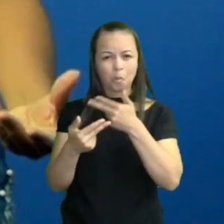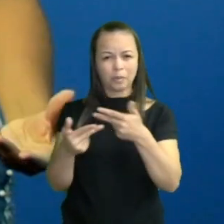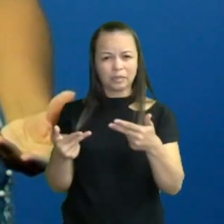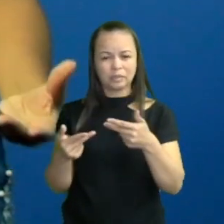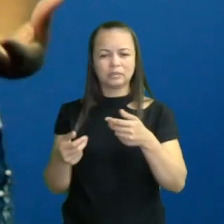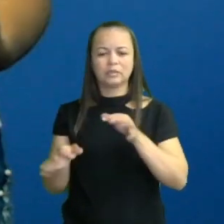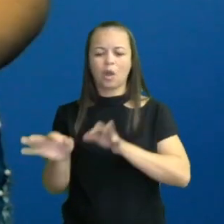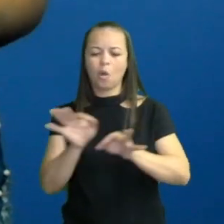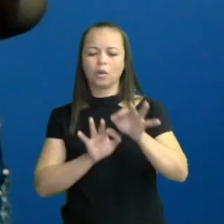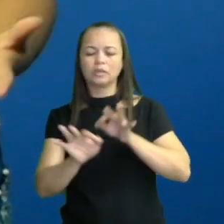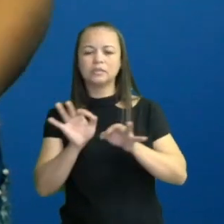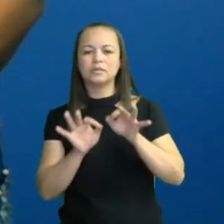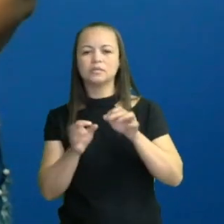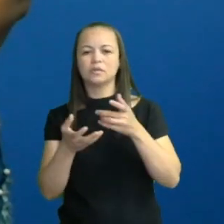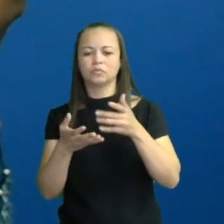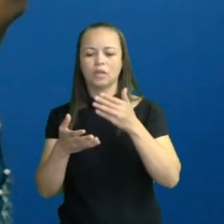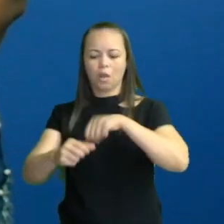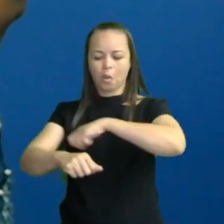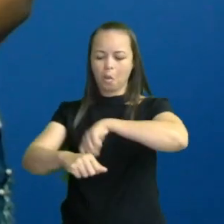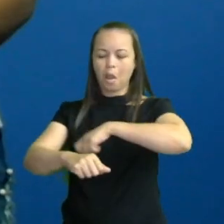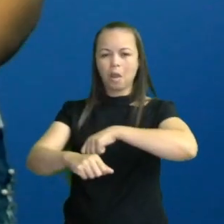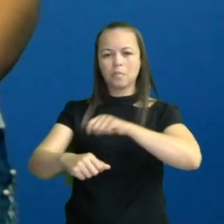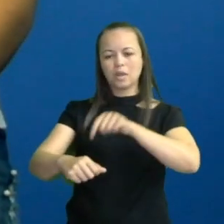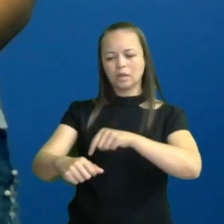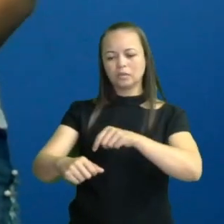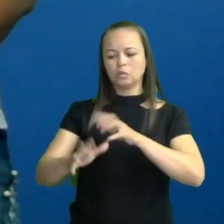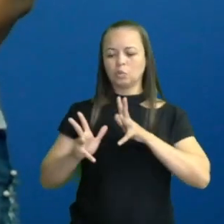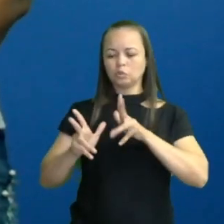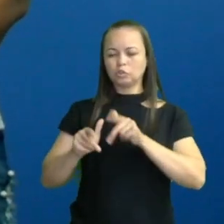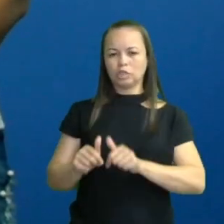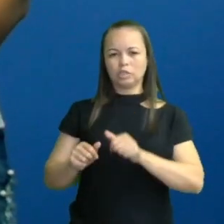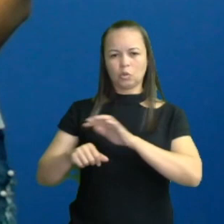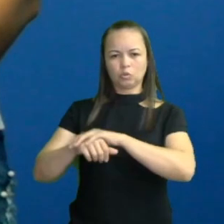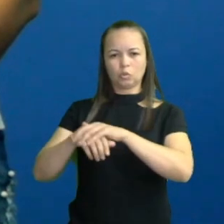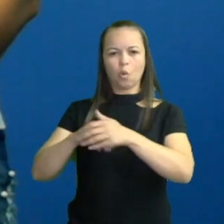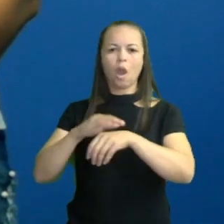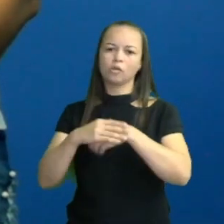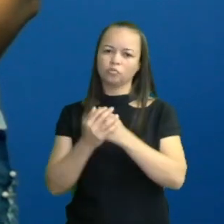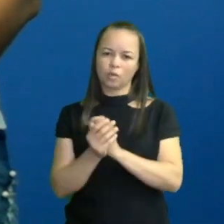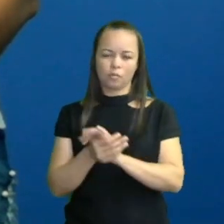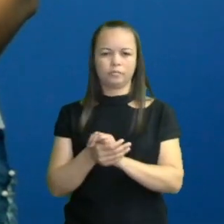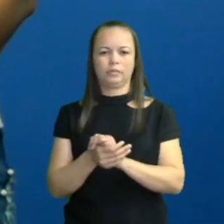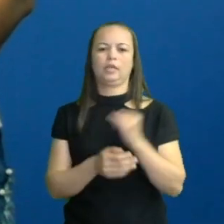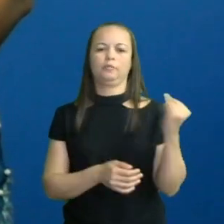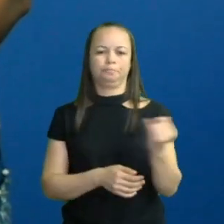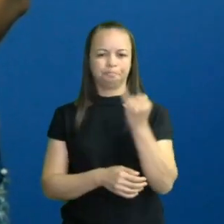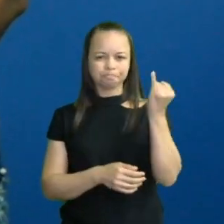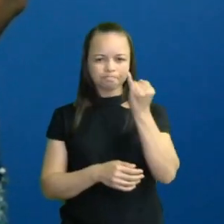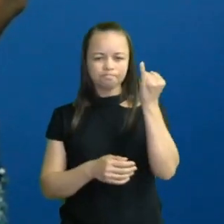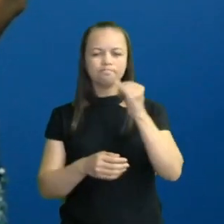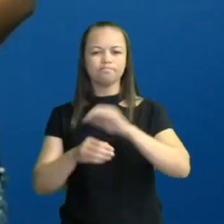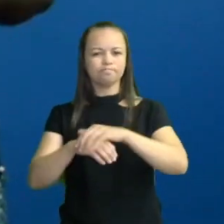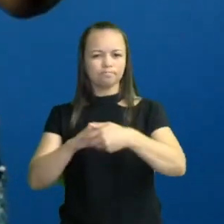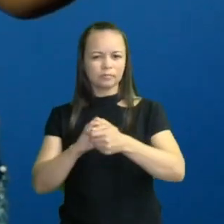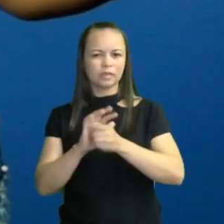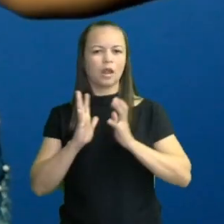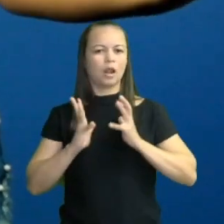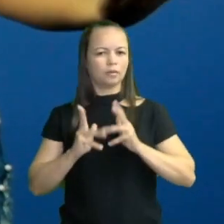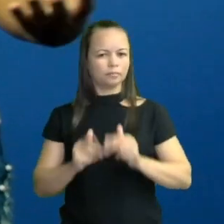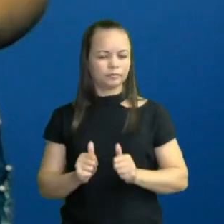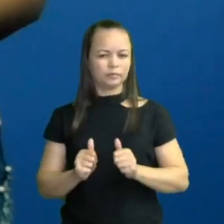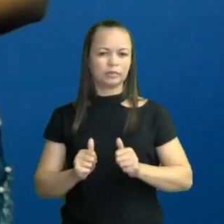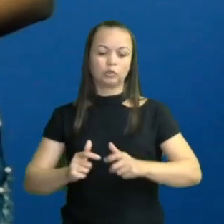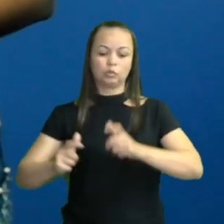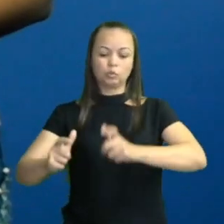na hora de preparar o alimento a gente não higienizar as mãos. É importante essa higienização, tá certo? Tanto